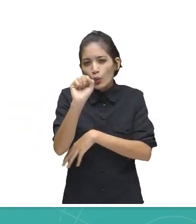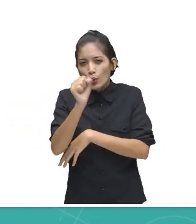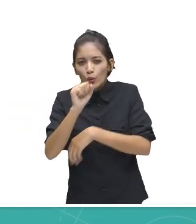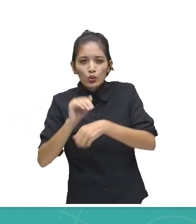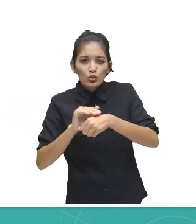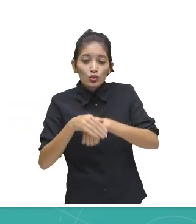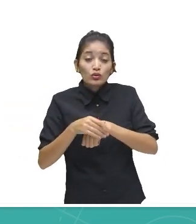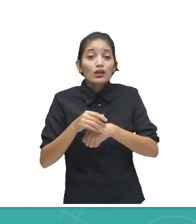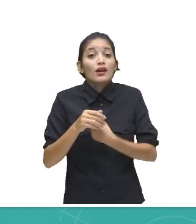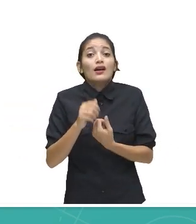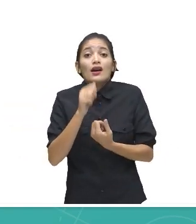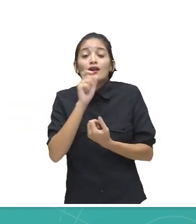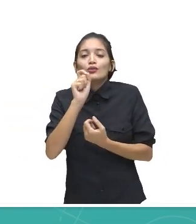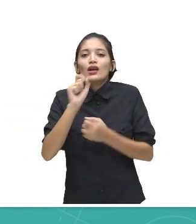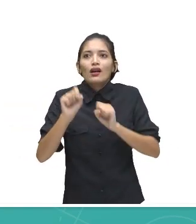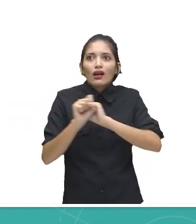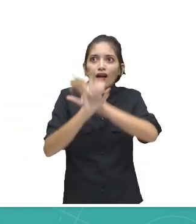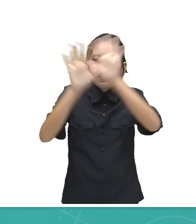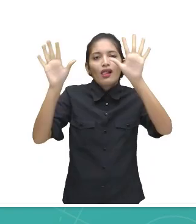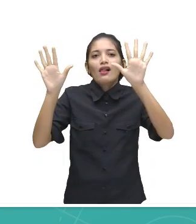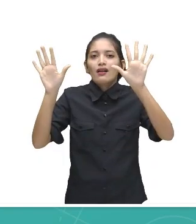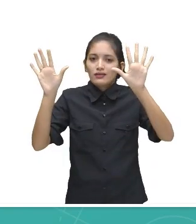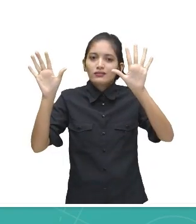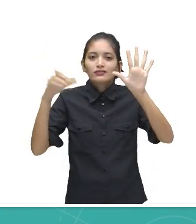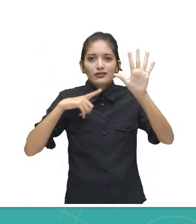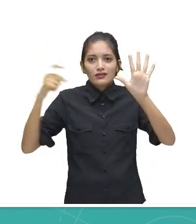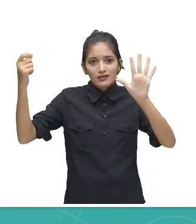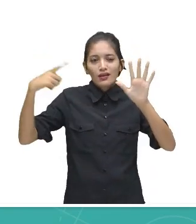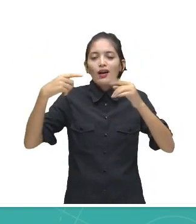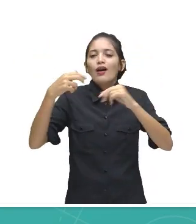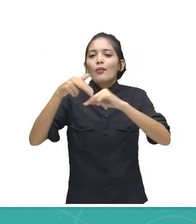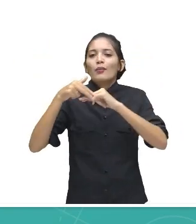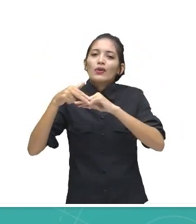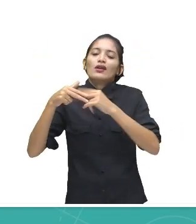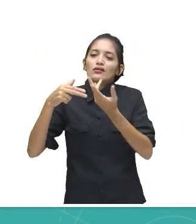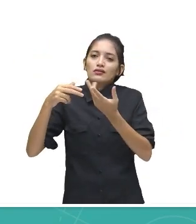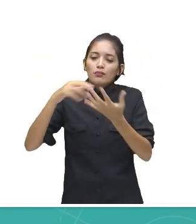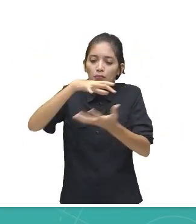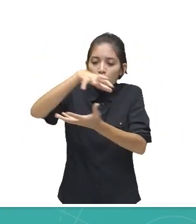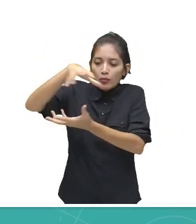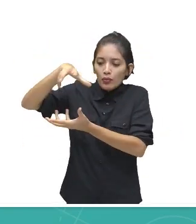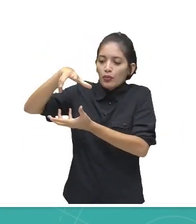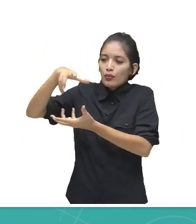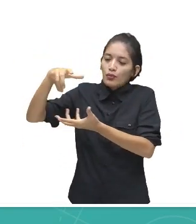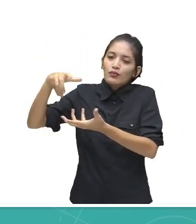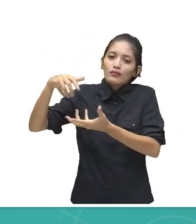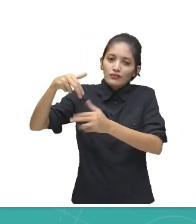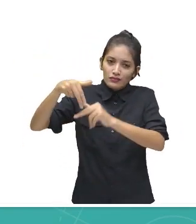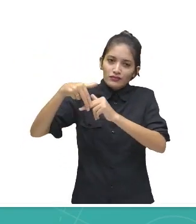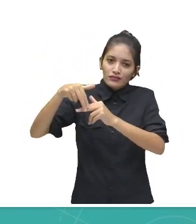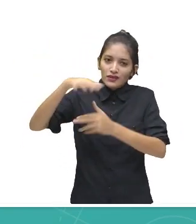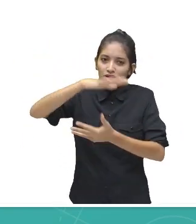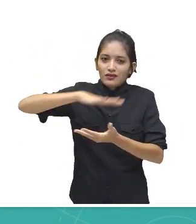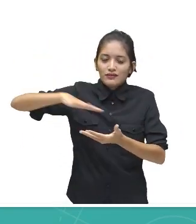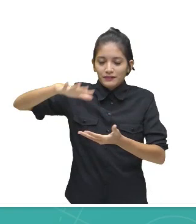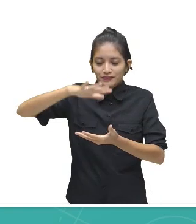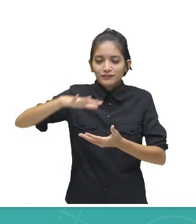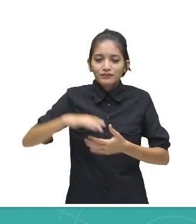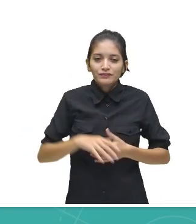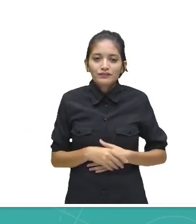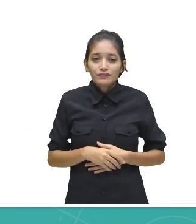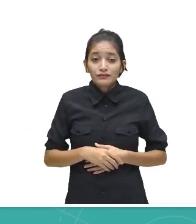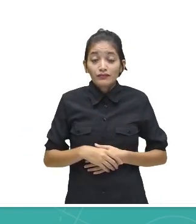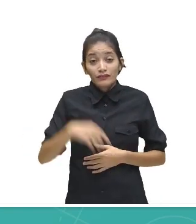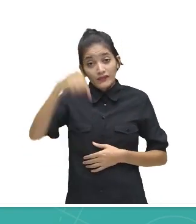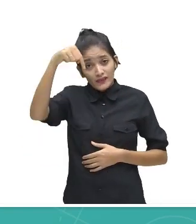e ainda está claro, né? Exatamente, por conta do posicionamento do planeta nessa região, né? Na região temperada.